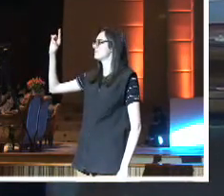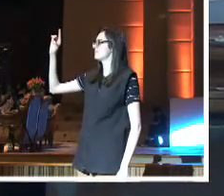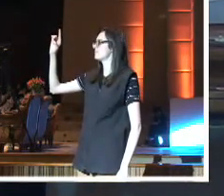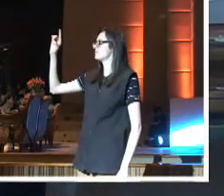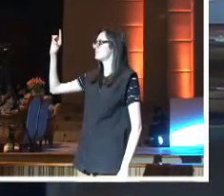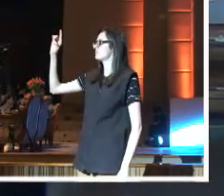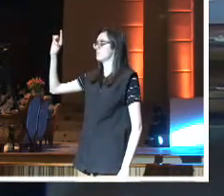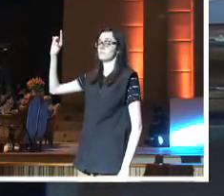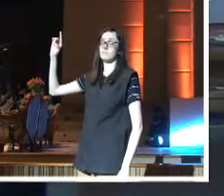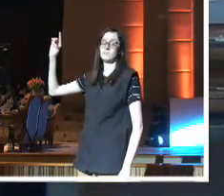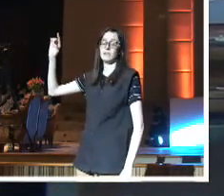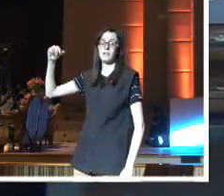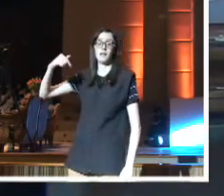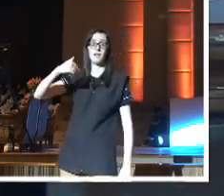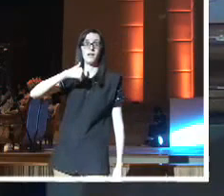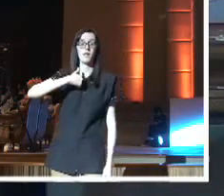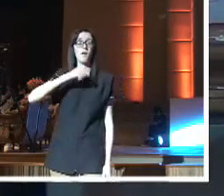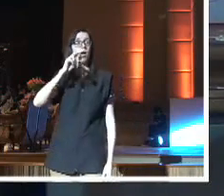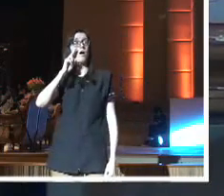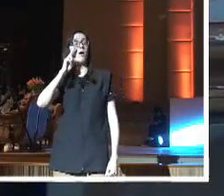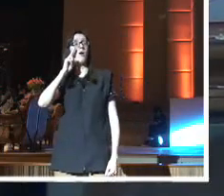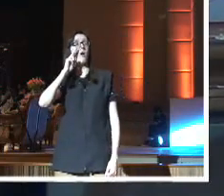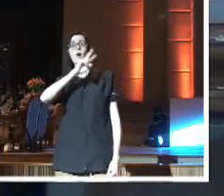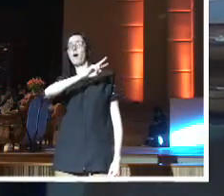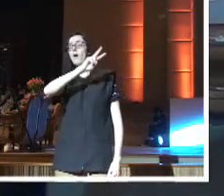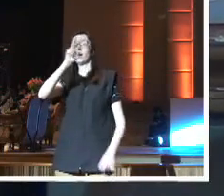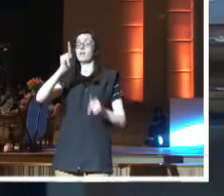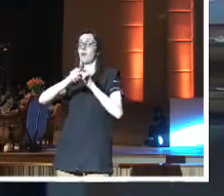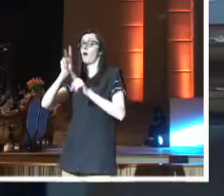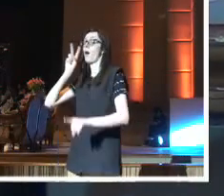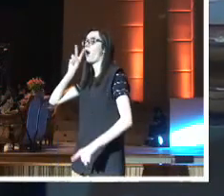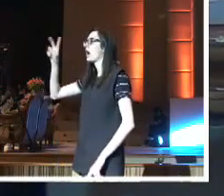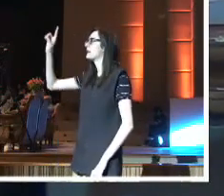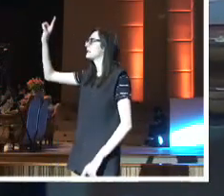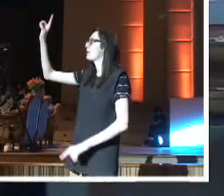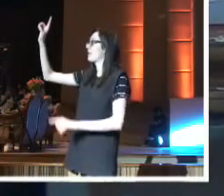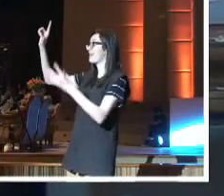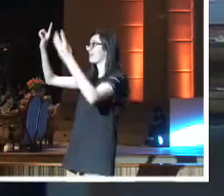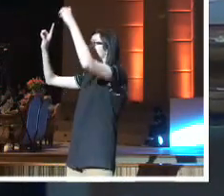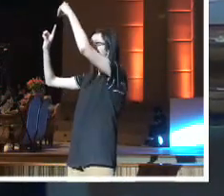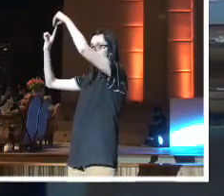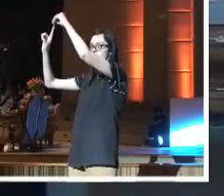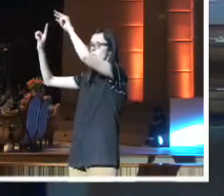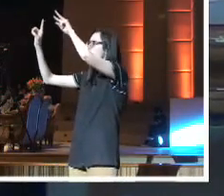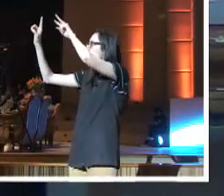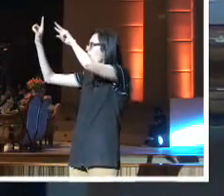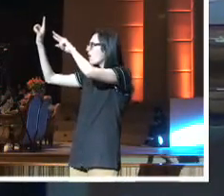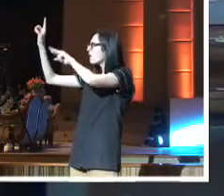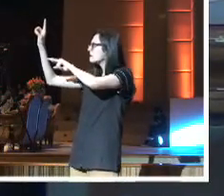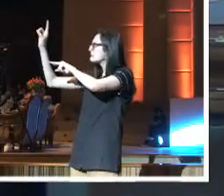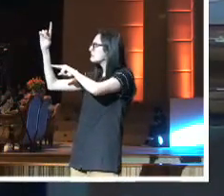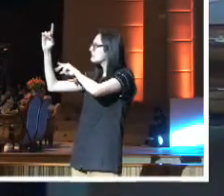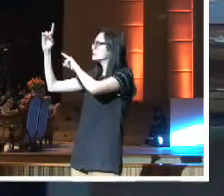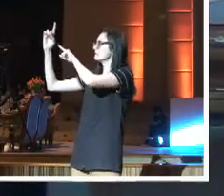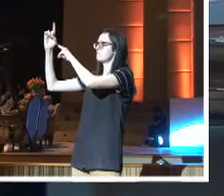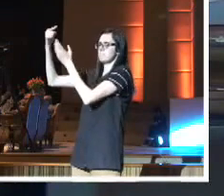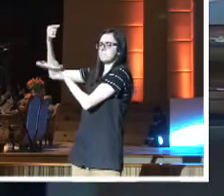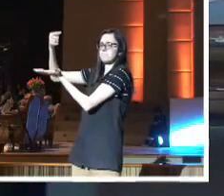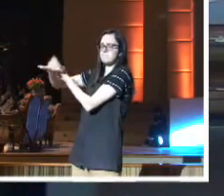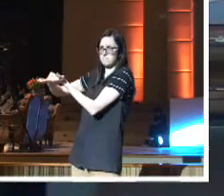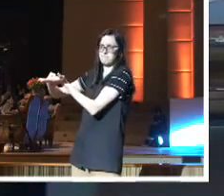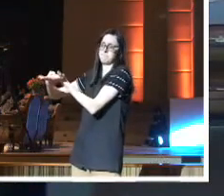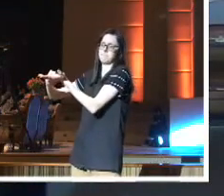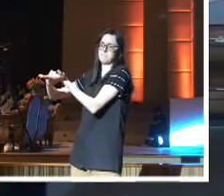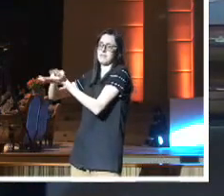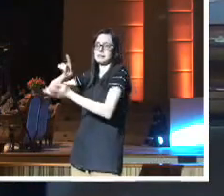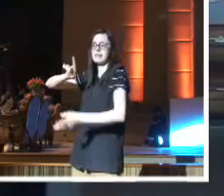E eu volto a olhar para a natureza dele. Ele é o Deus da palavra. Ele é o Deus